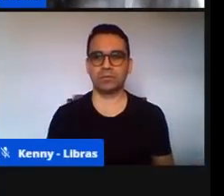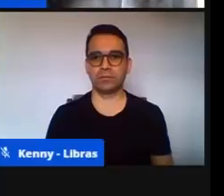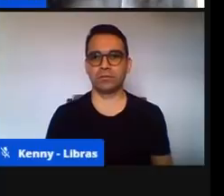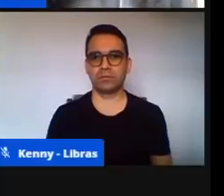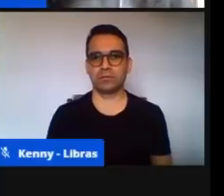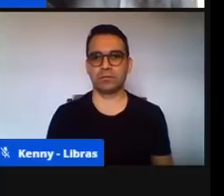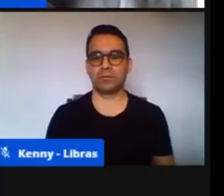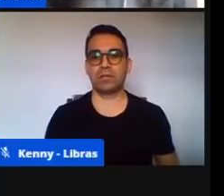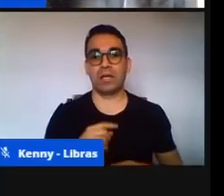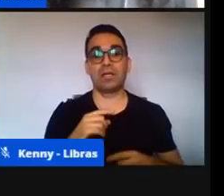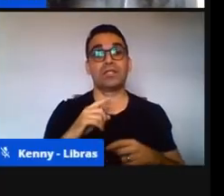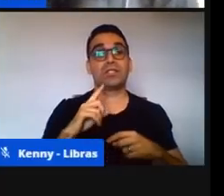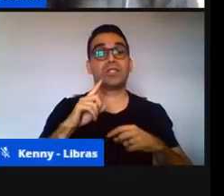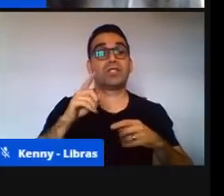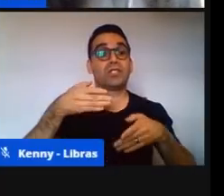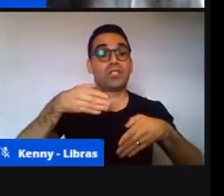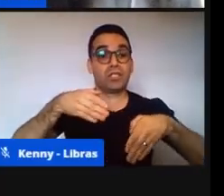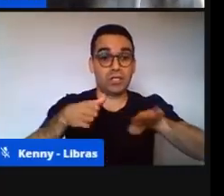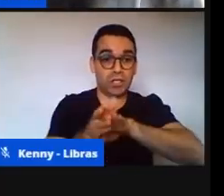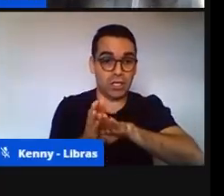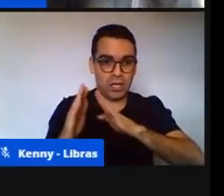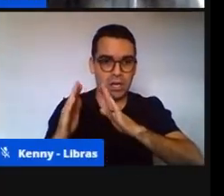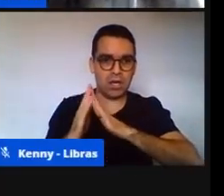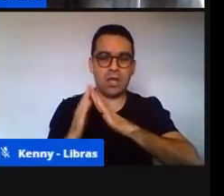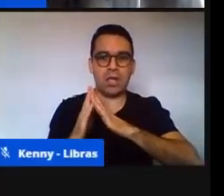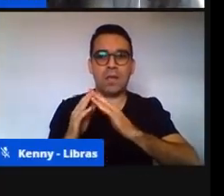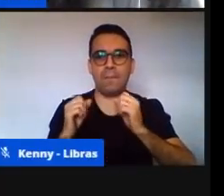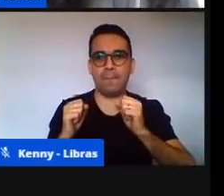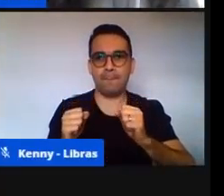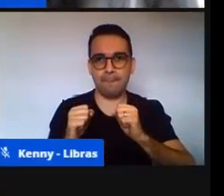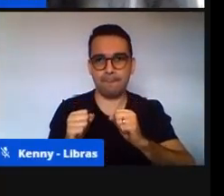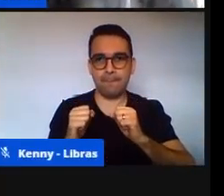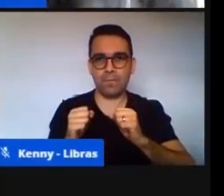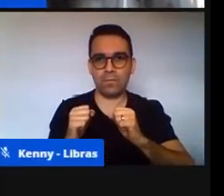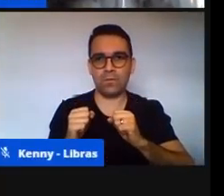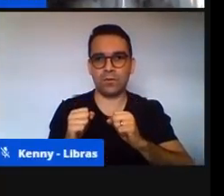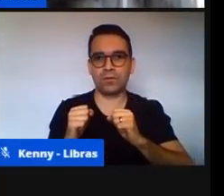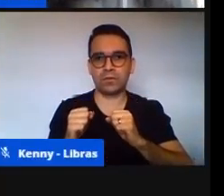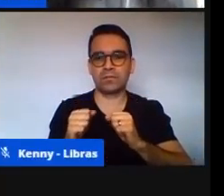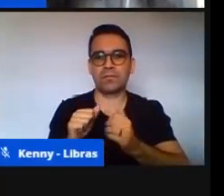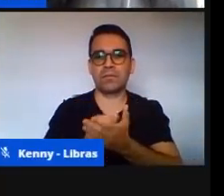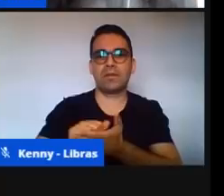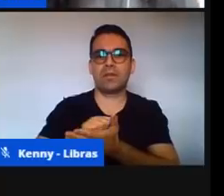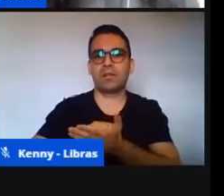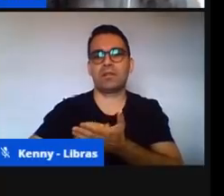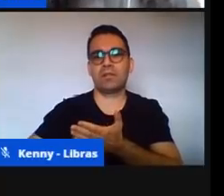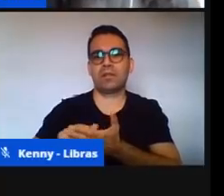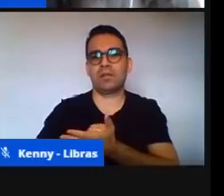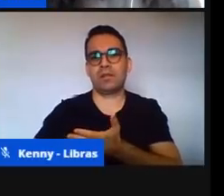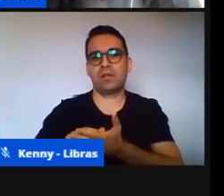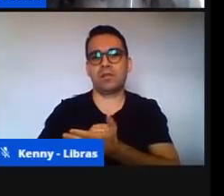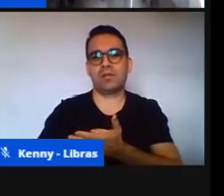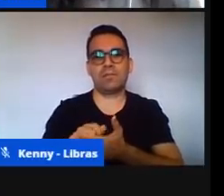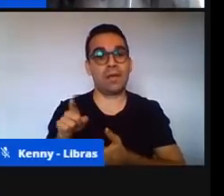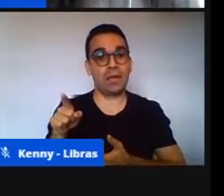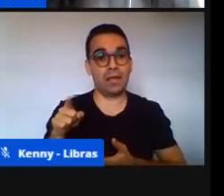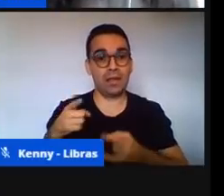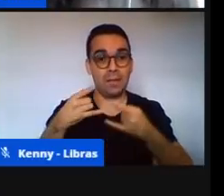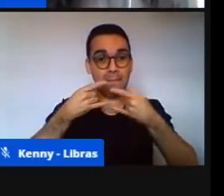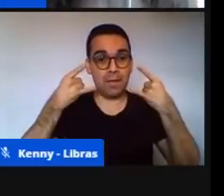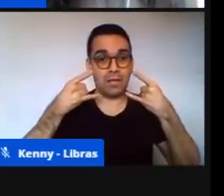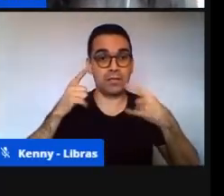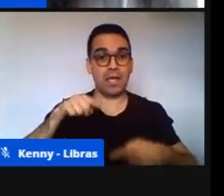gente poder fazer a sanitização, para a gente poder fazer o processo de higienização adequado. Então é importante que a gente